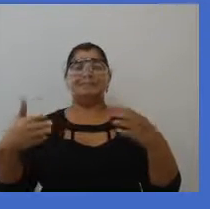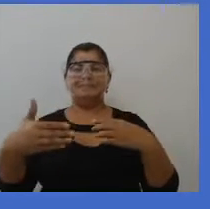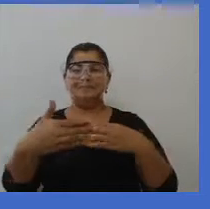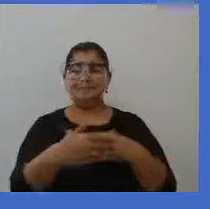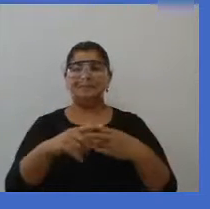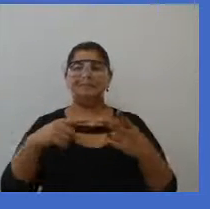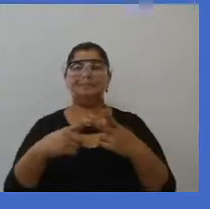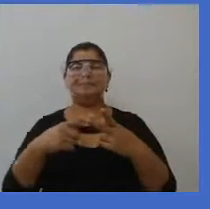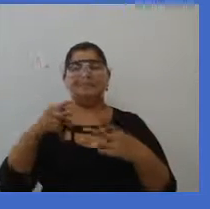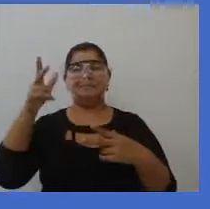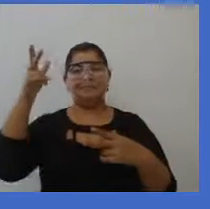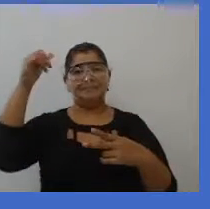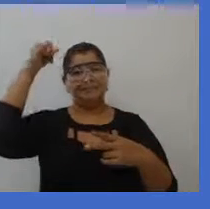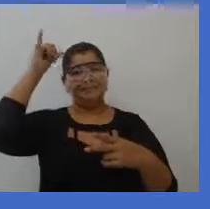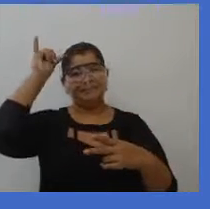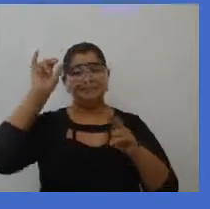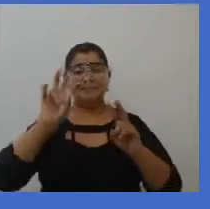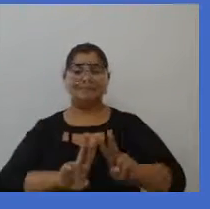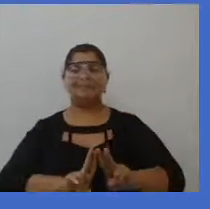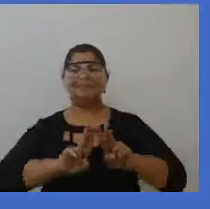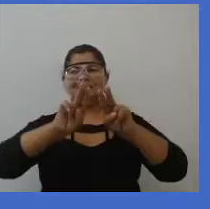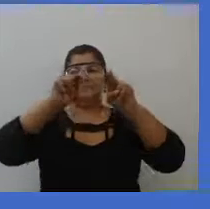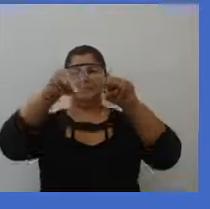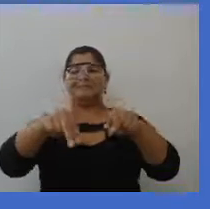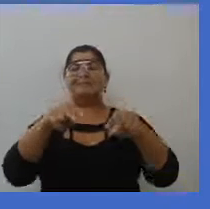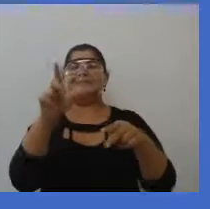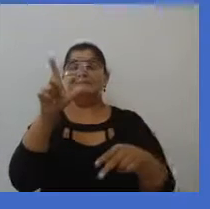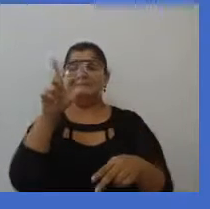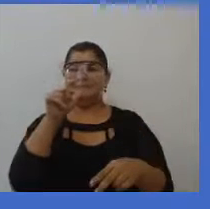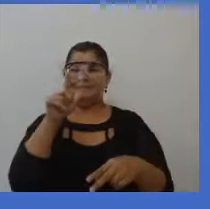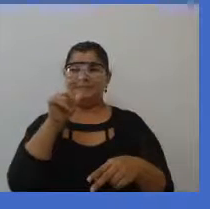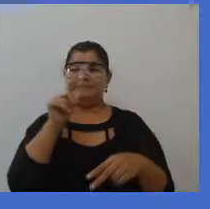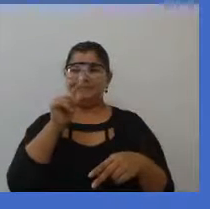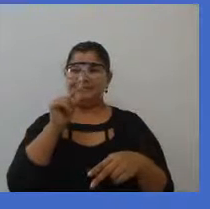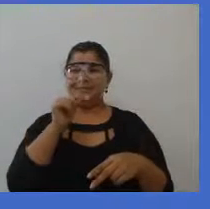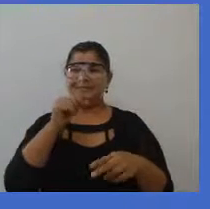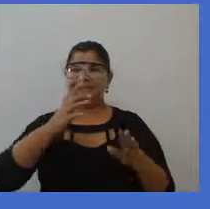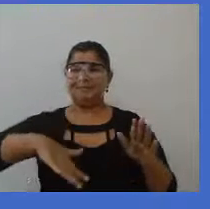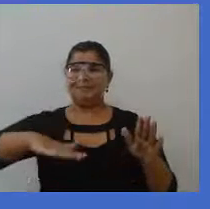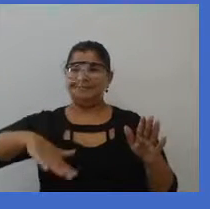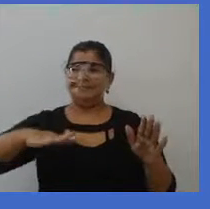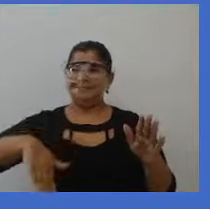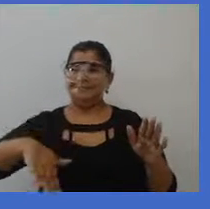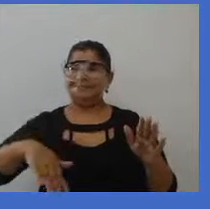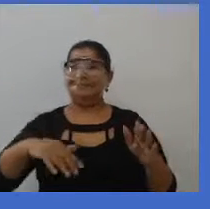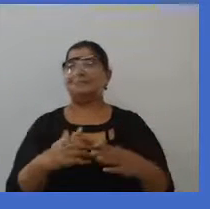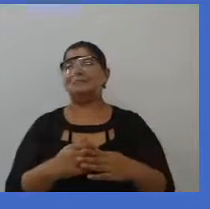Eu falei na minha introdução, vamos só fazer mais algumas análises vendo essa figura